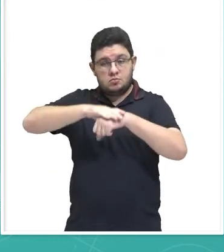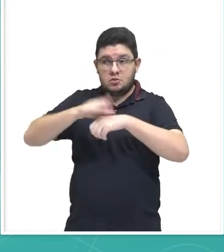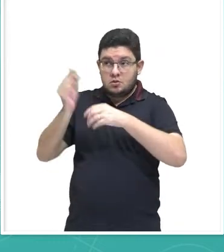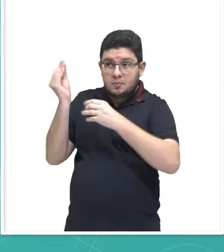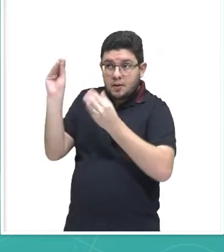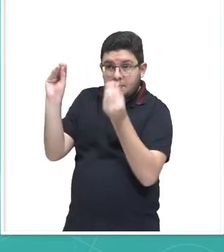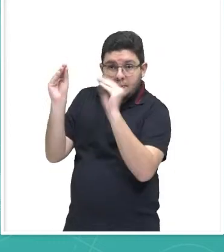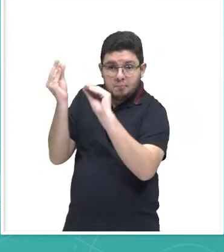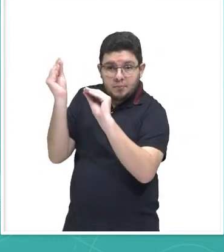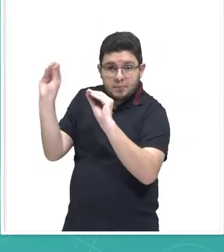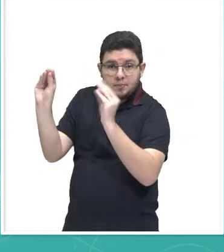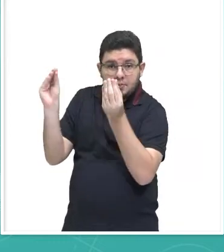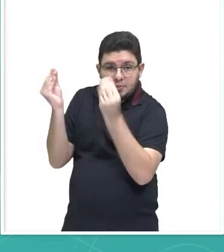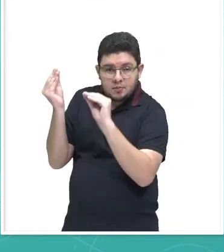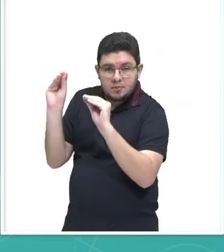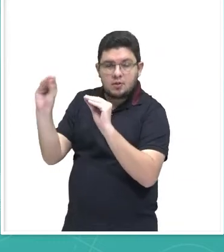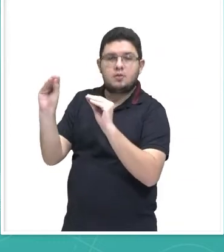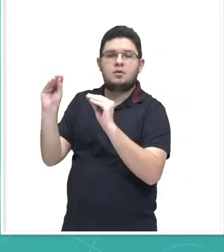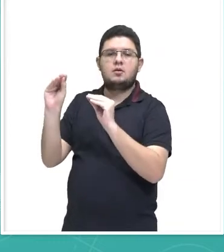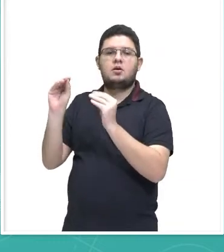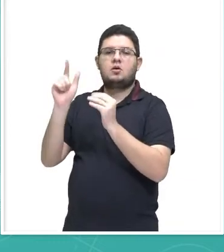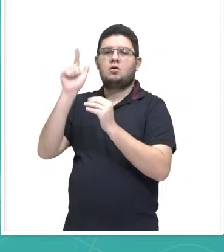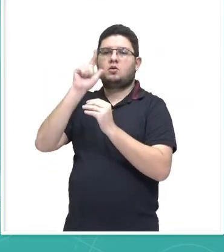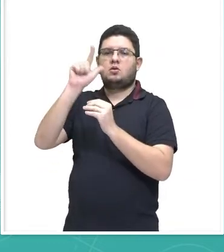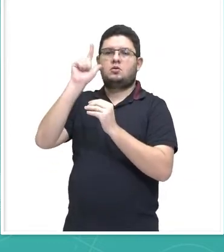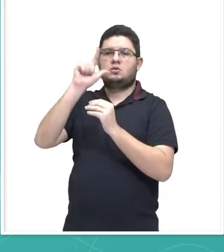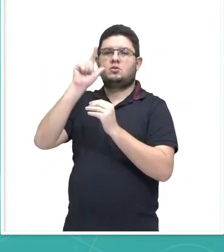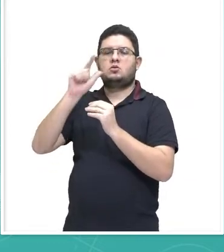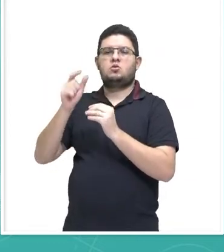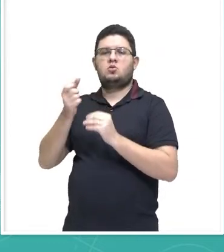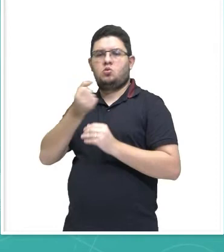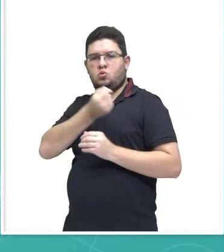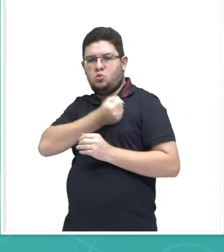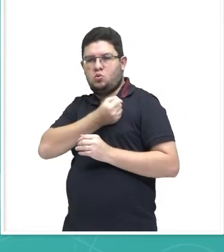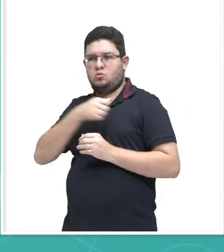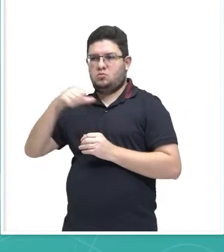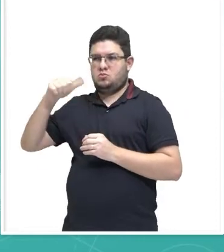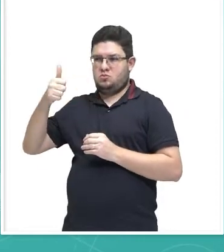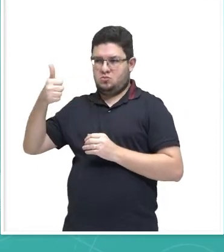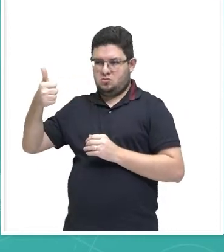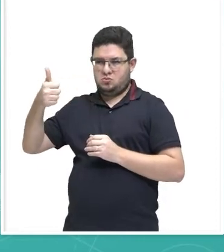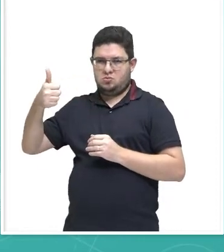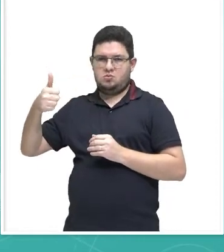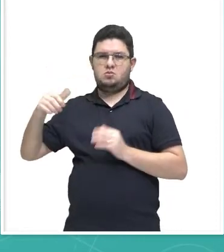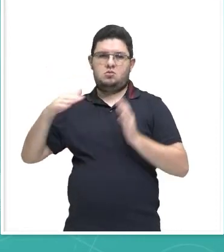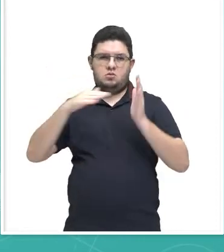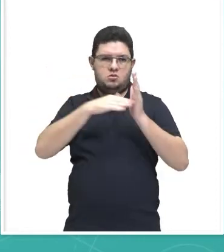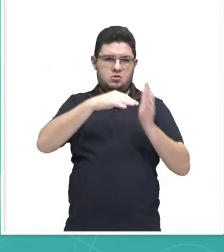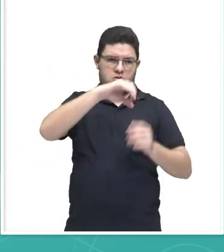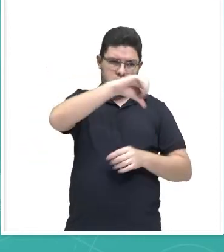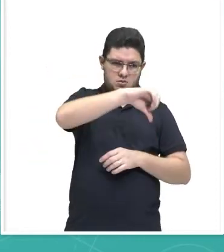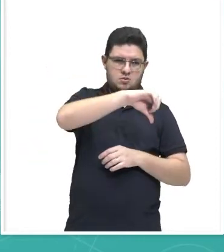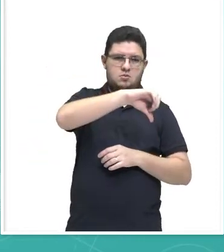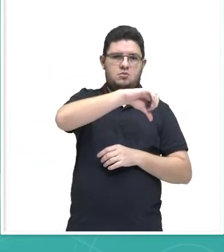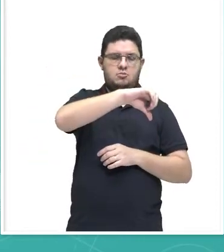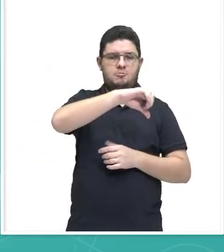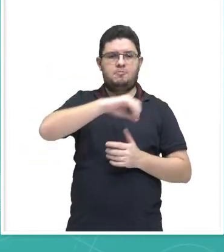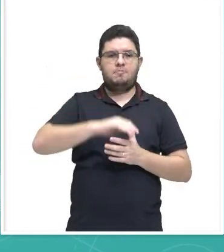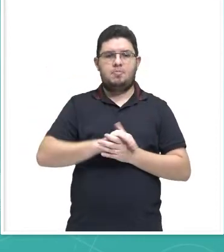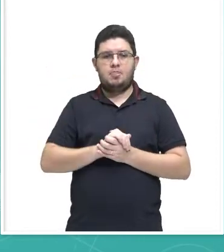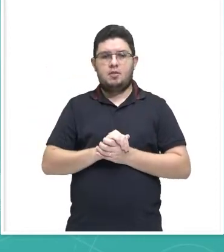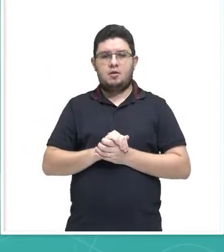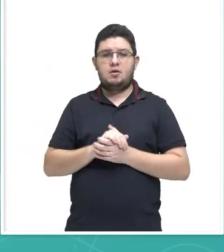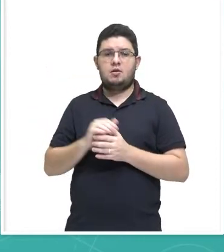formar, até montar aí todos os quadrados, tá? Todos eles têm que ter de 1 a 9 e tanto